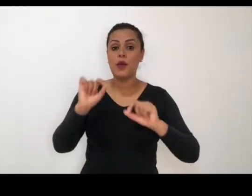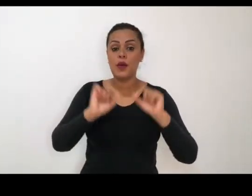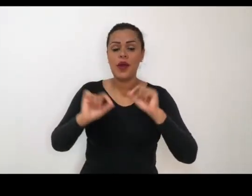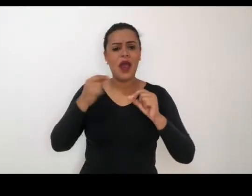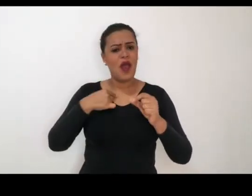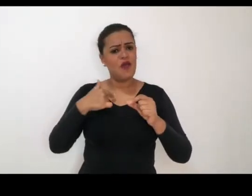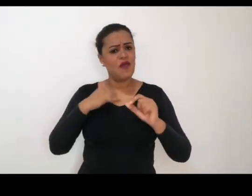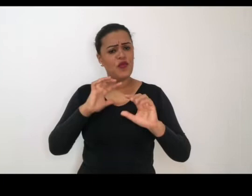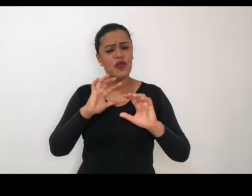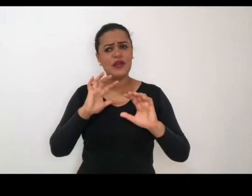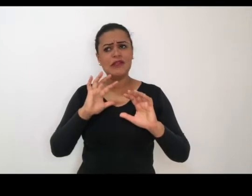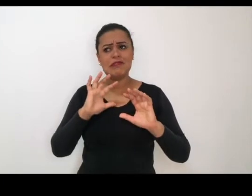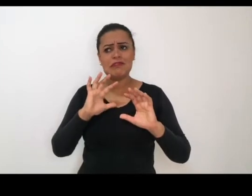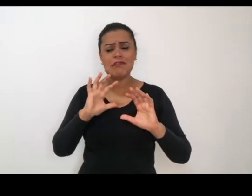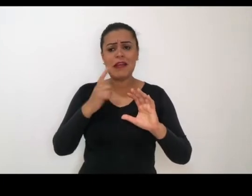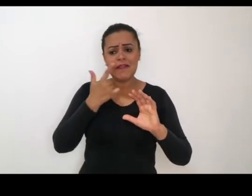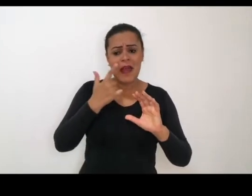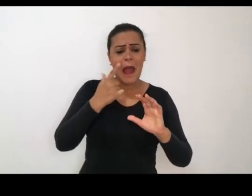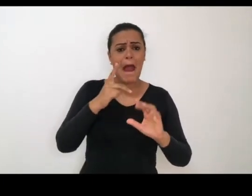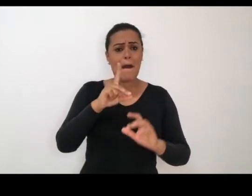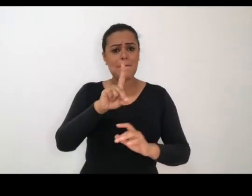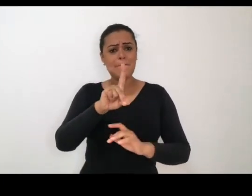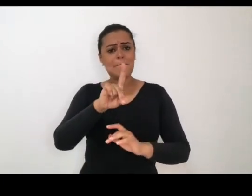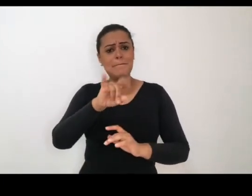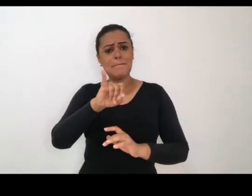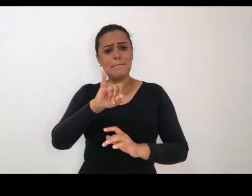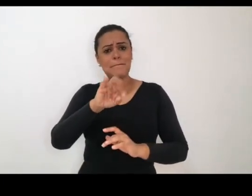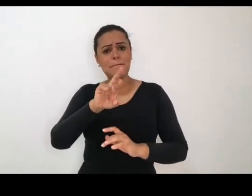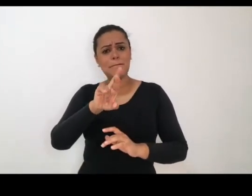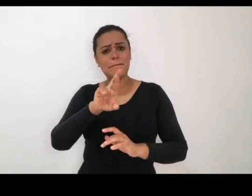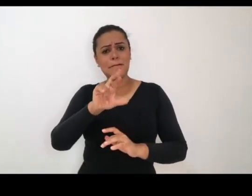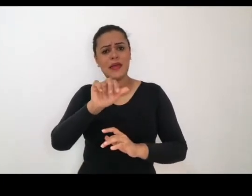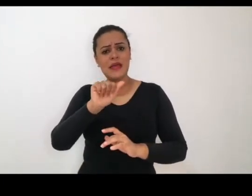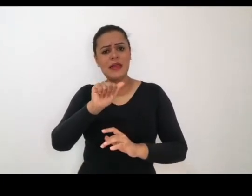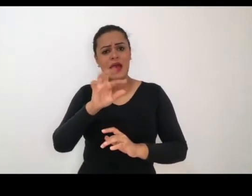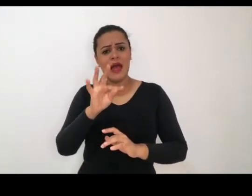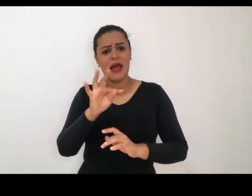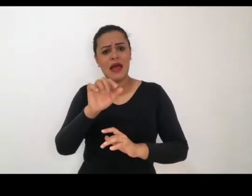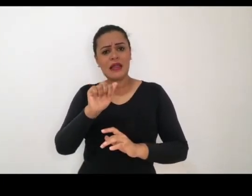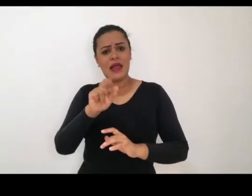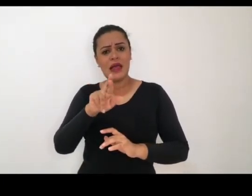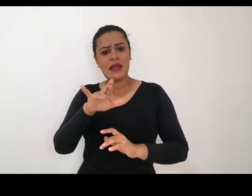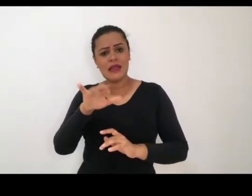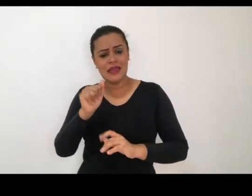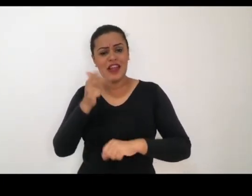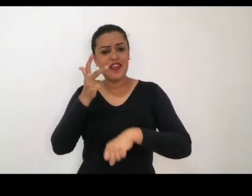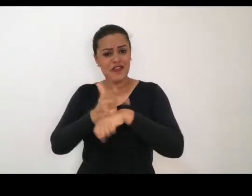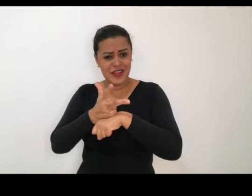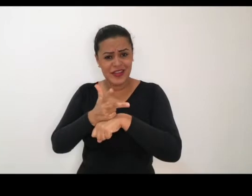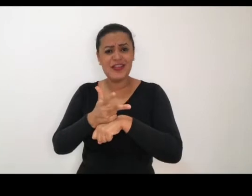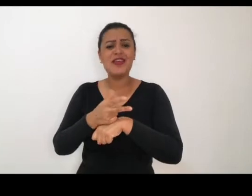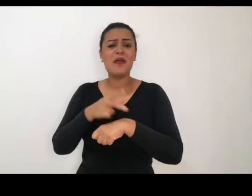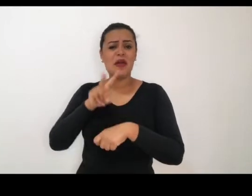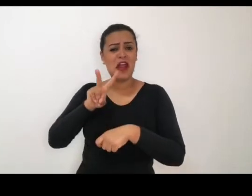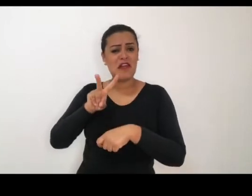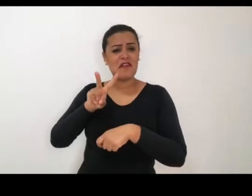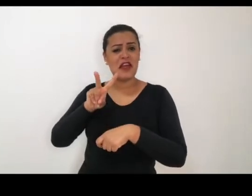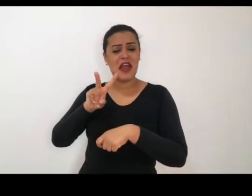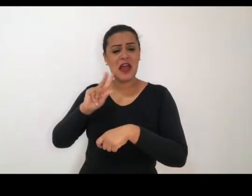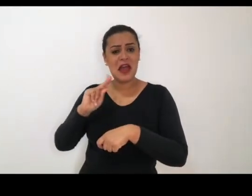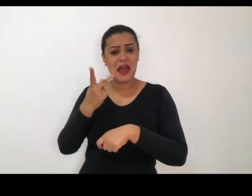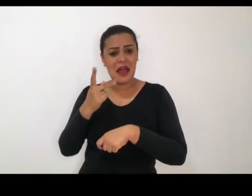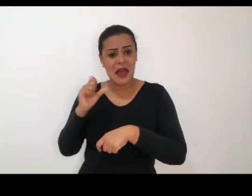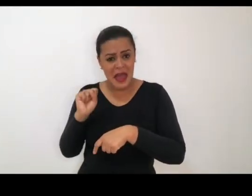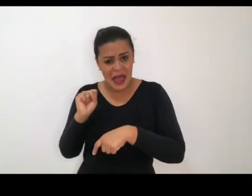vídeos, porque eram todos piratas nessa época, todas VHS, aquelas batoconas assim de